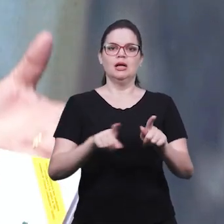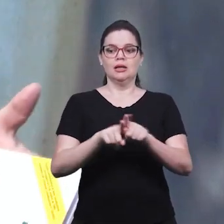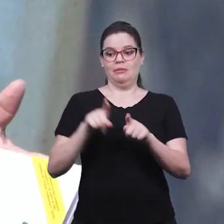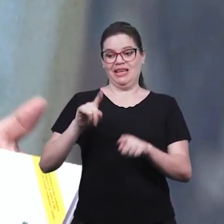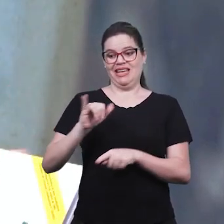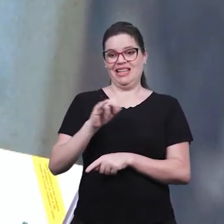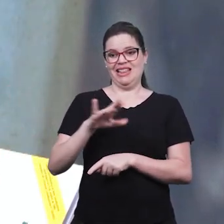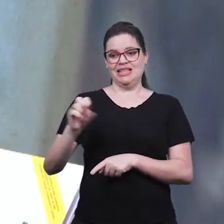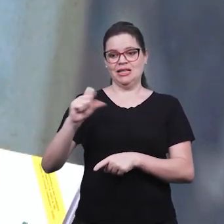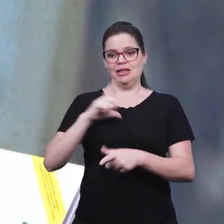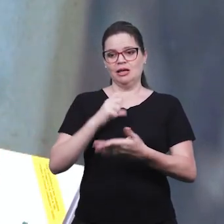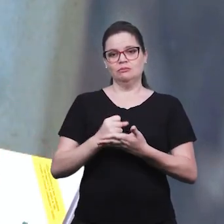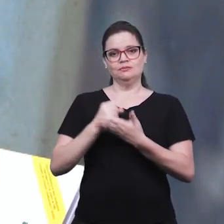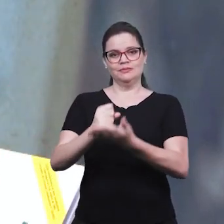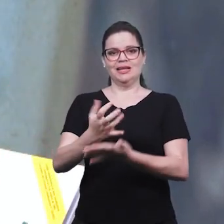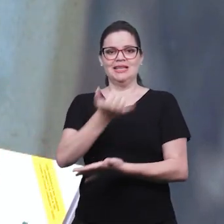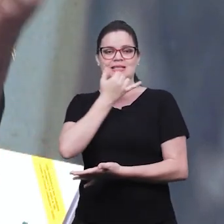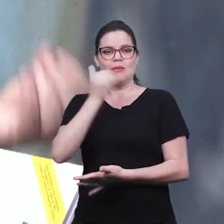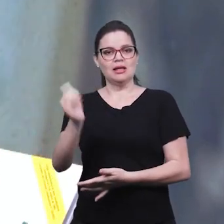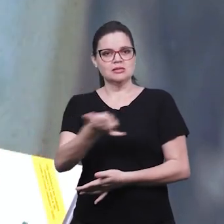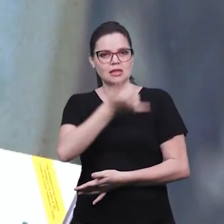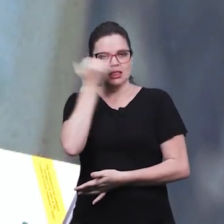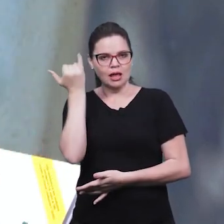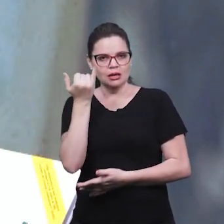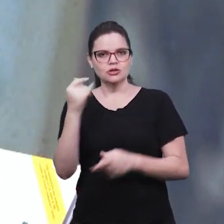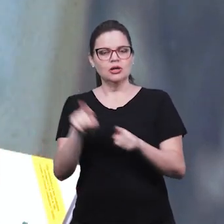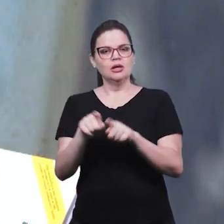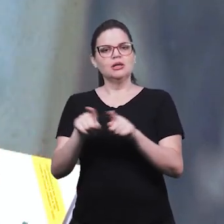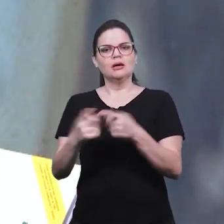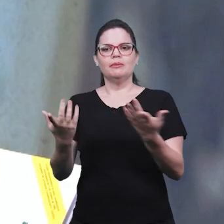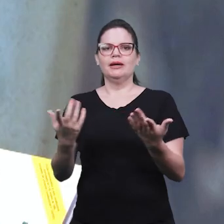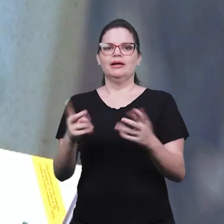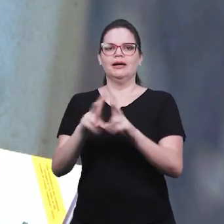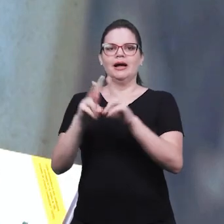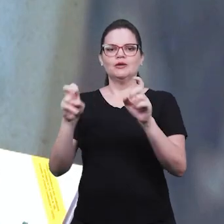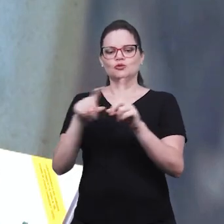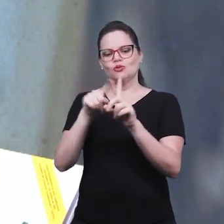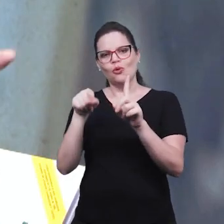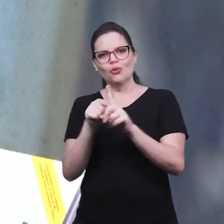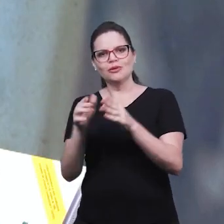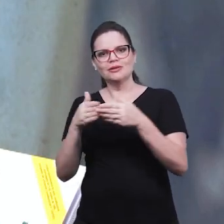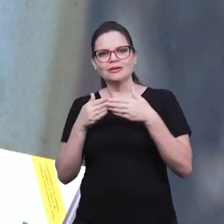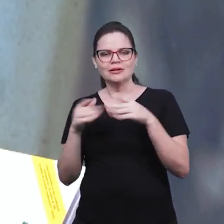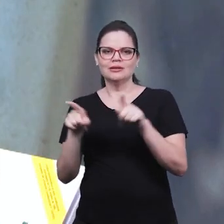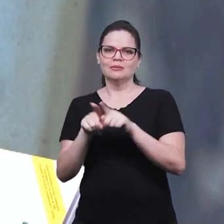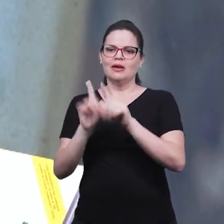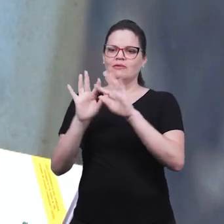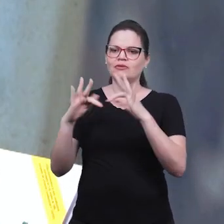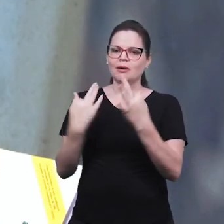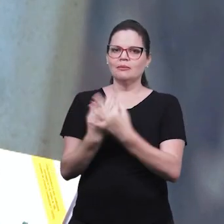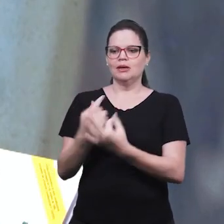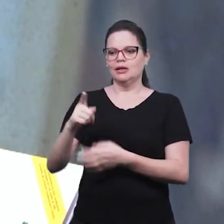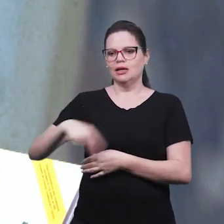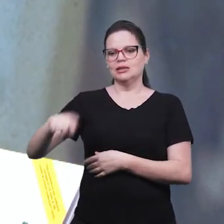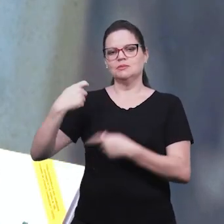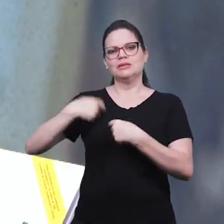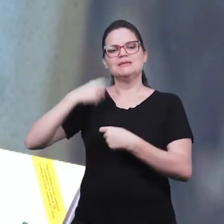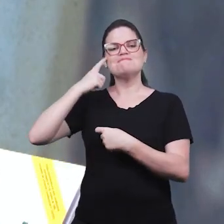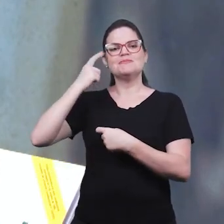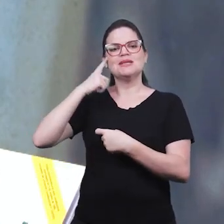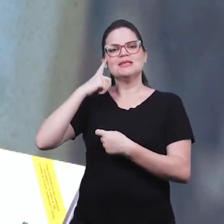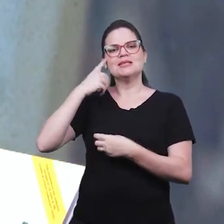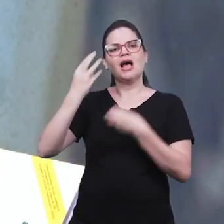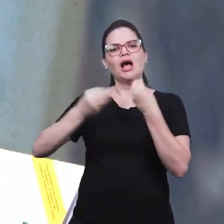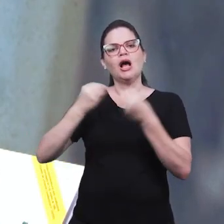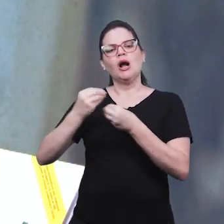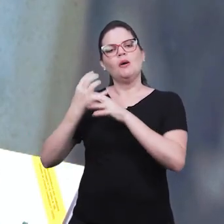questão assistencialista, quando a pessoa se acidenta, o salário maternidade, o salário família, Isso tudo tem que ser